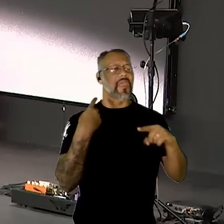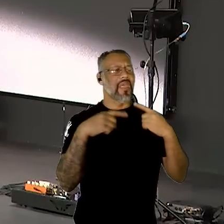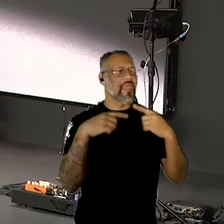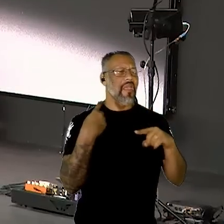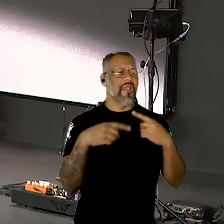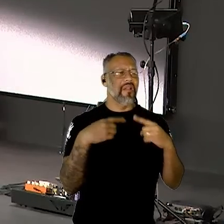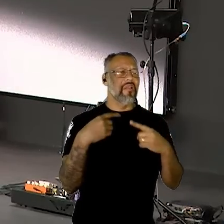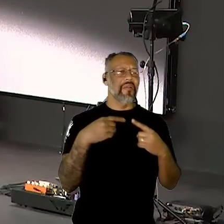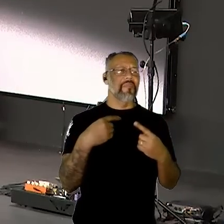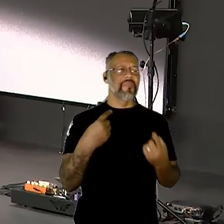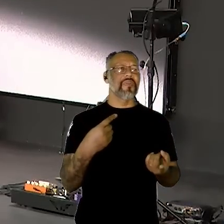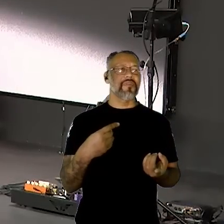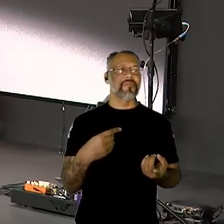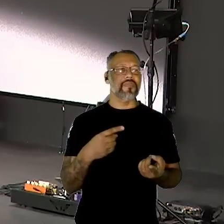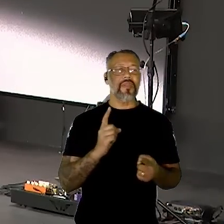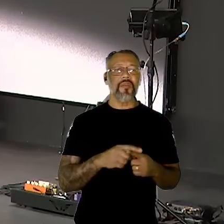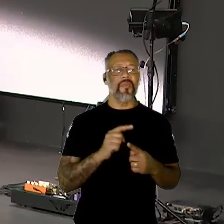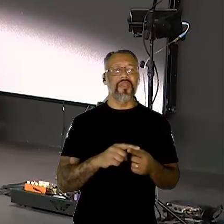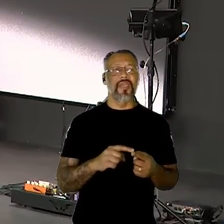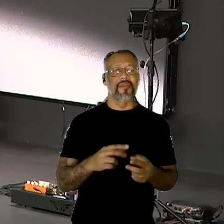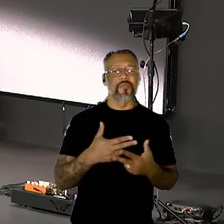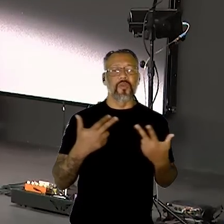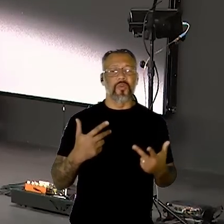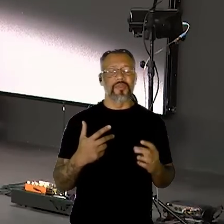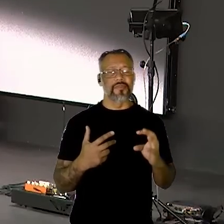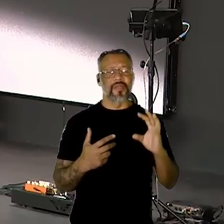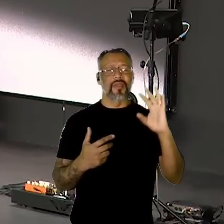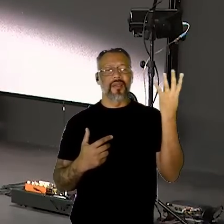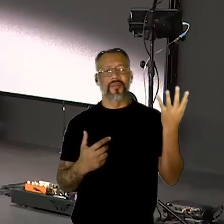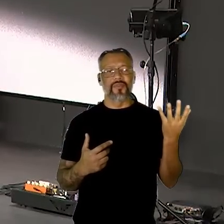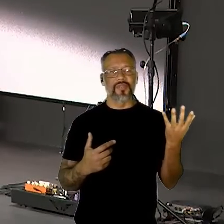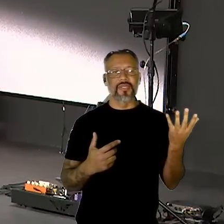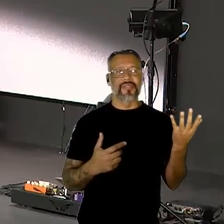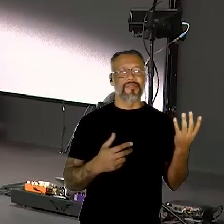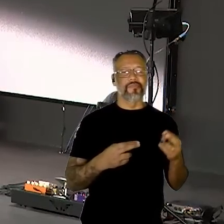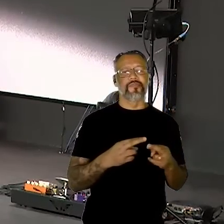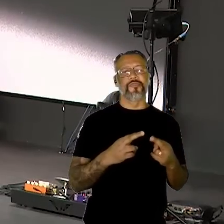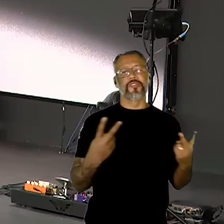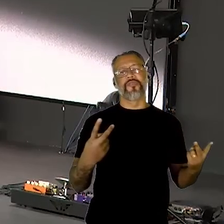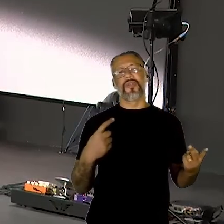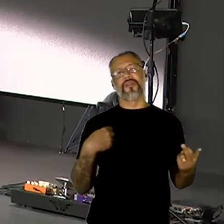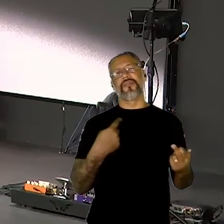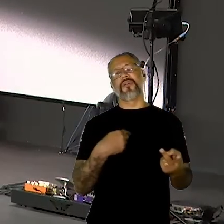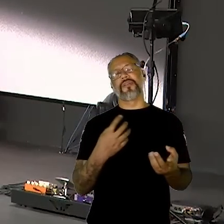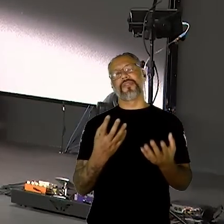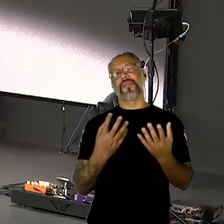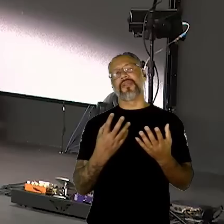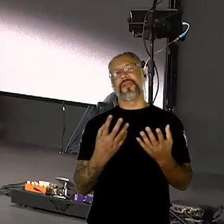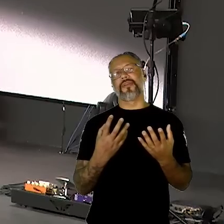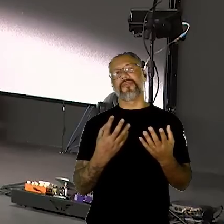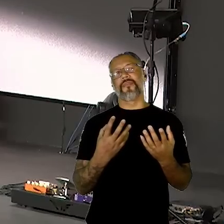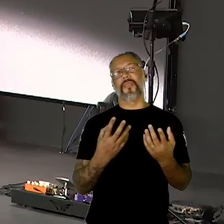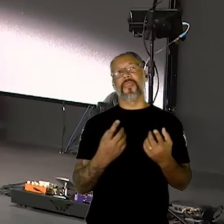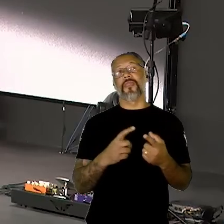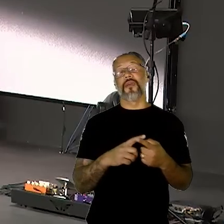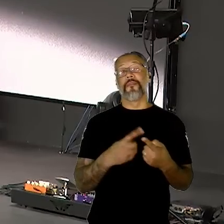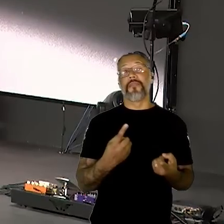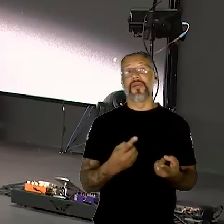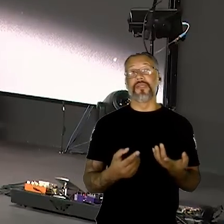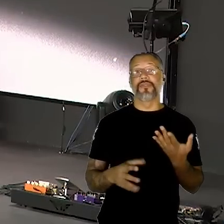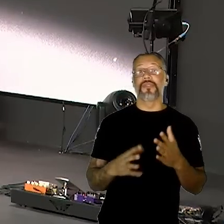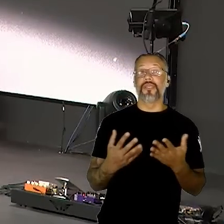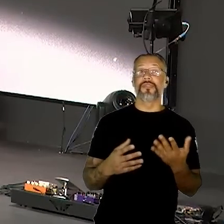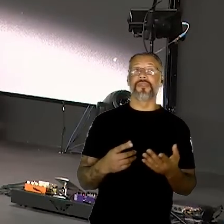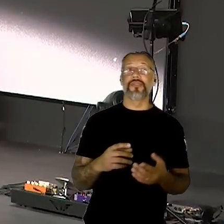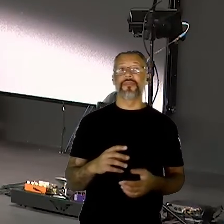aconteceram fora da nossa vontade mas a gente não pode esquecer que a maioria das coisas que acontecem com a gente é fruto da